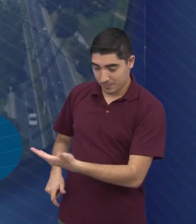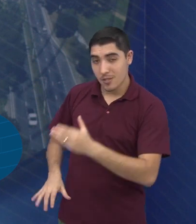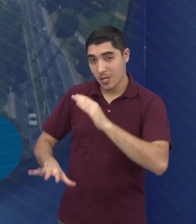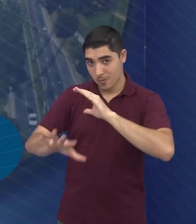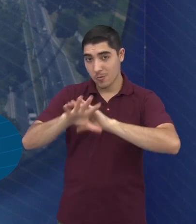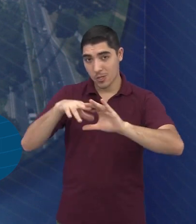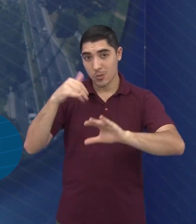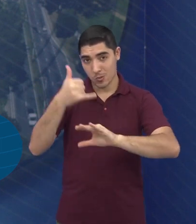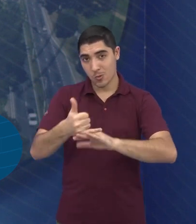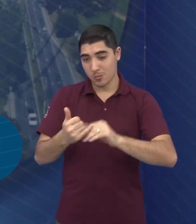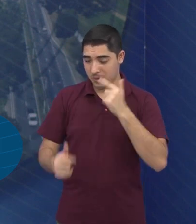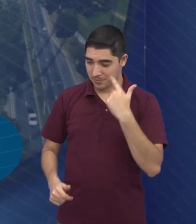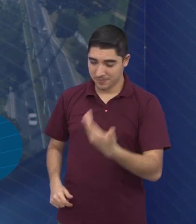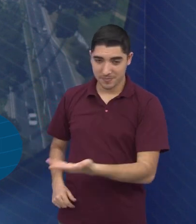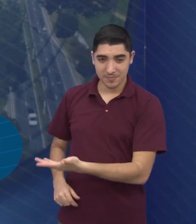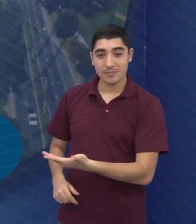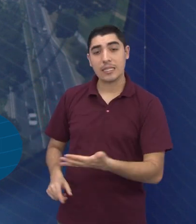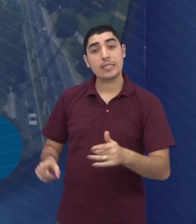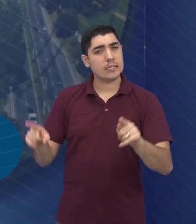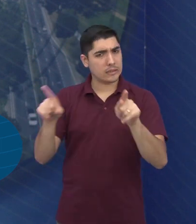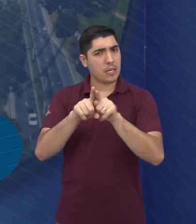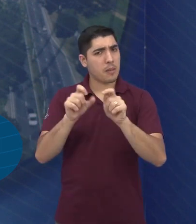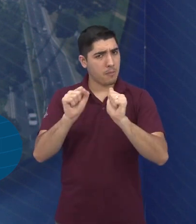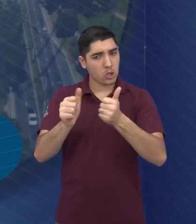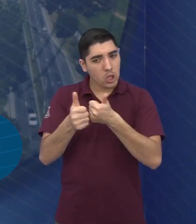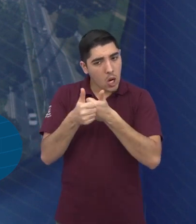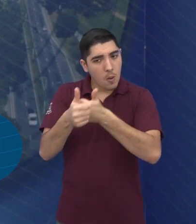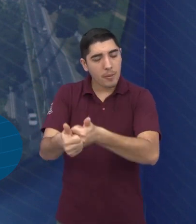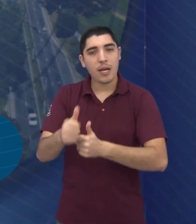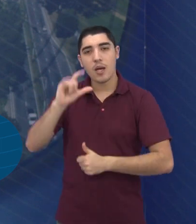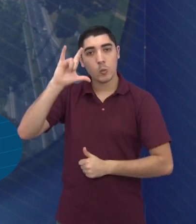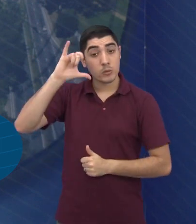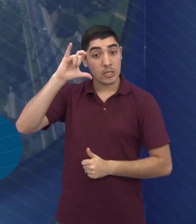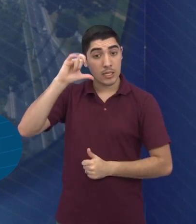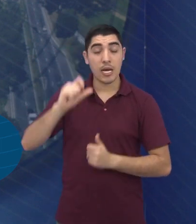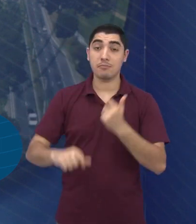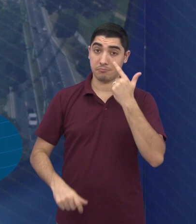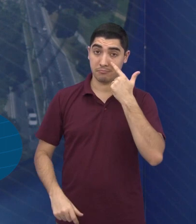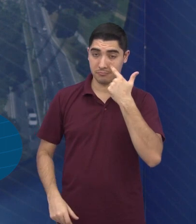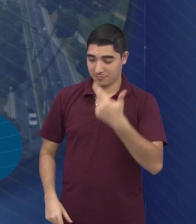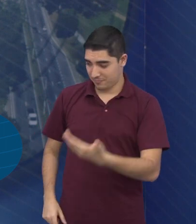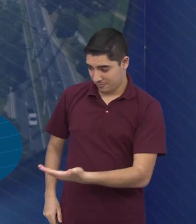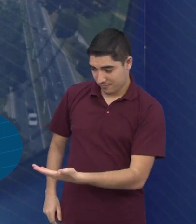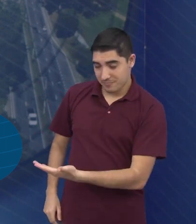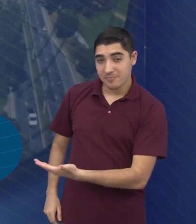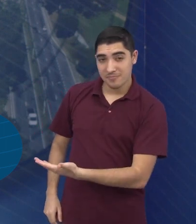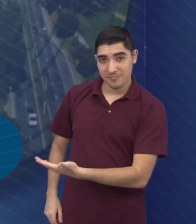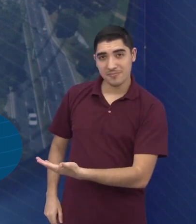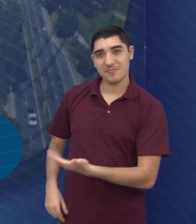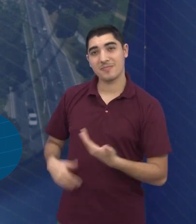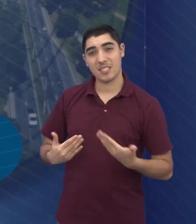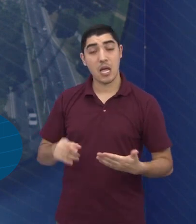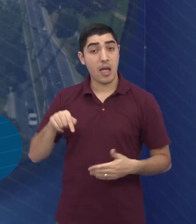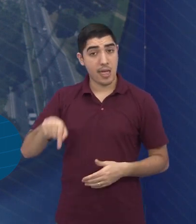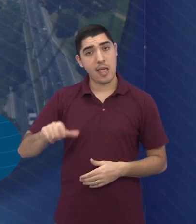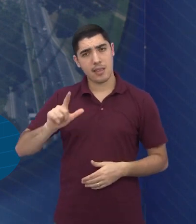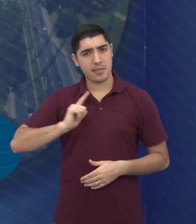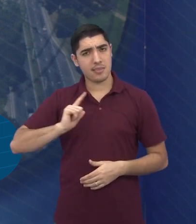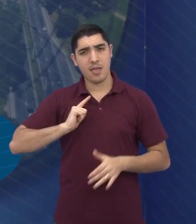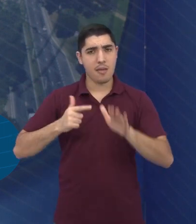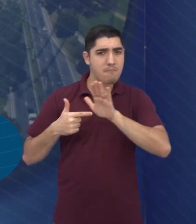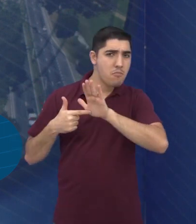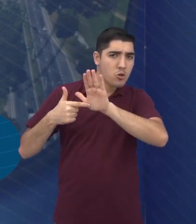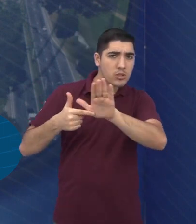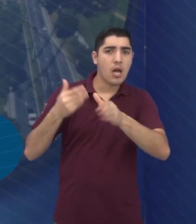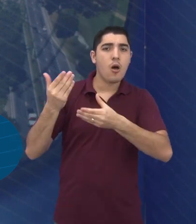youtube.com/TV Câmara SJC e também podem nos acompanhar pelo Instagram, que é o @TV Câmara SJC. Lá vocês têm